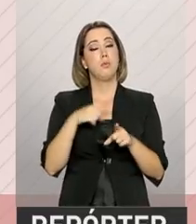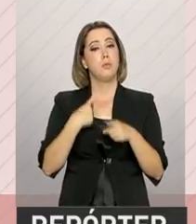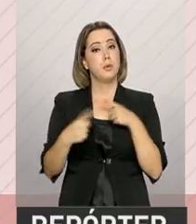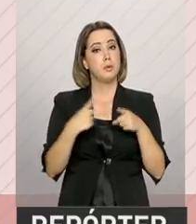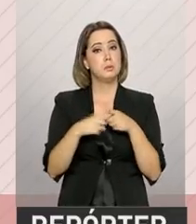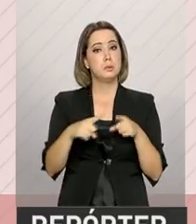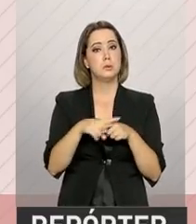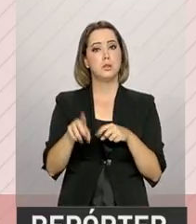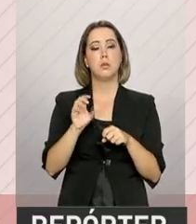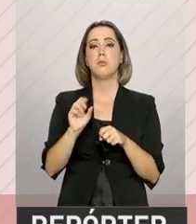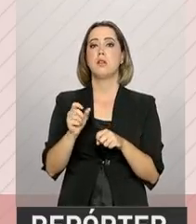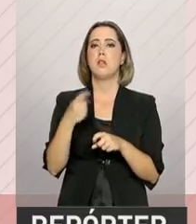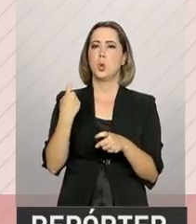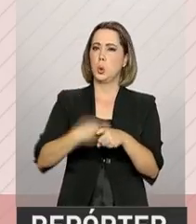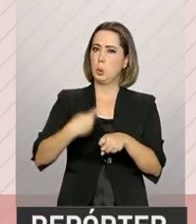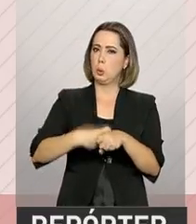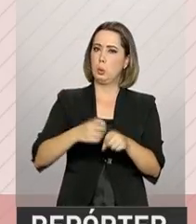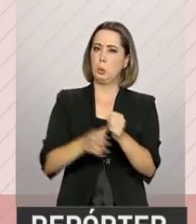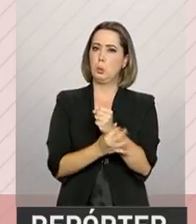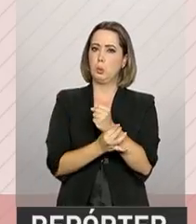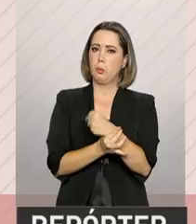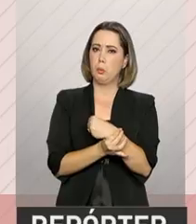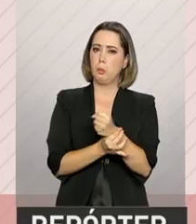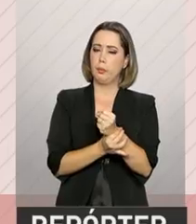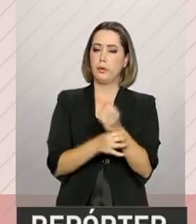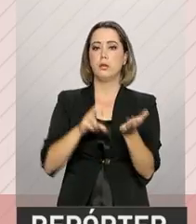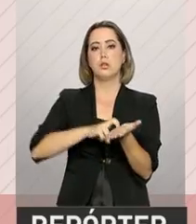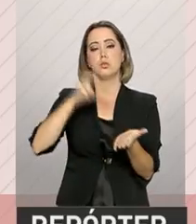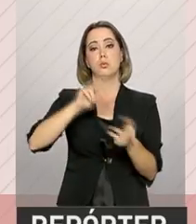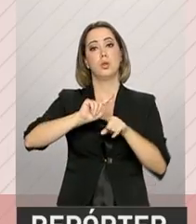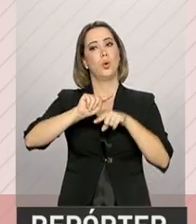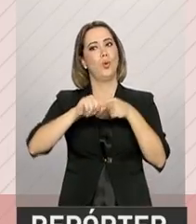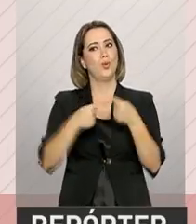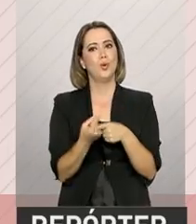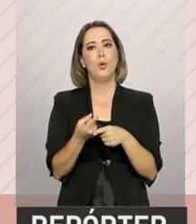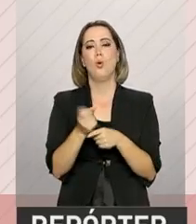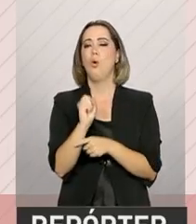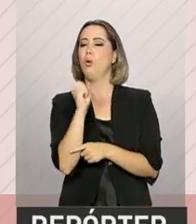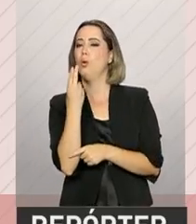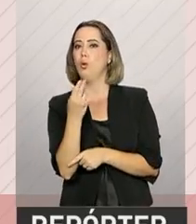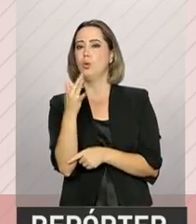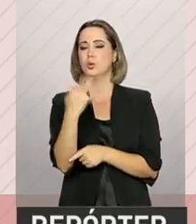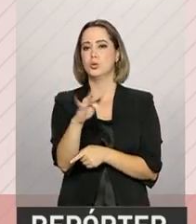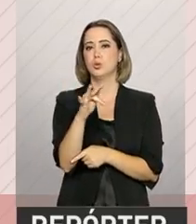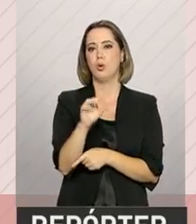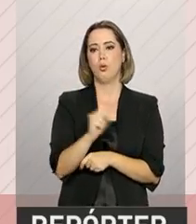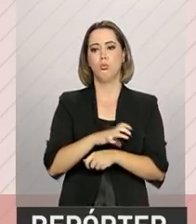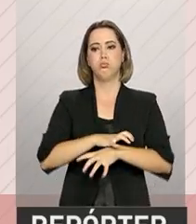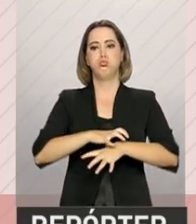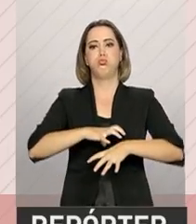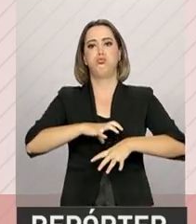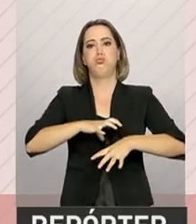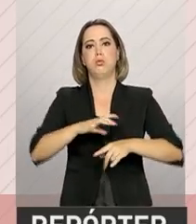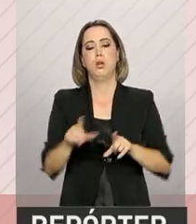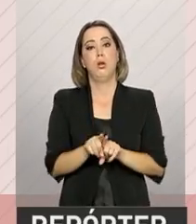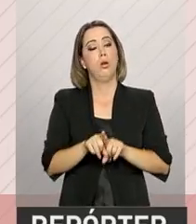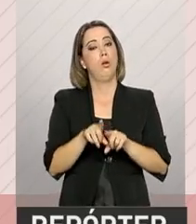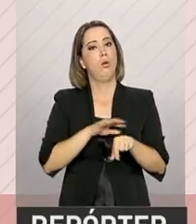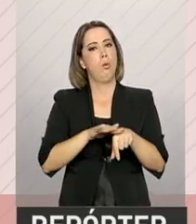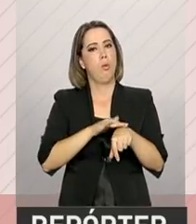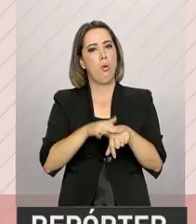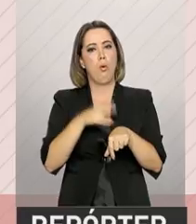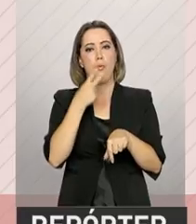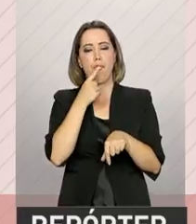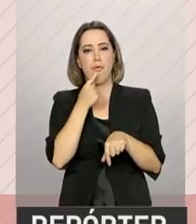é a rigidez nas articulações pela manhã outros são dor inchaço e vermelhidão principalmente nas mãos e